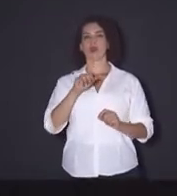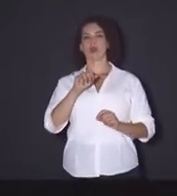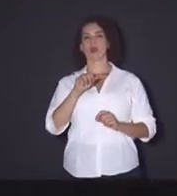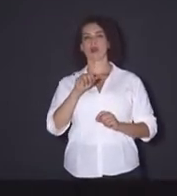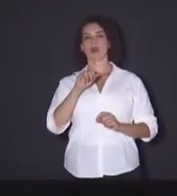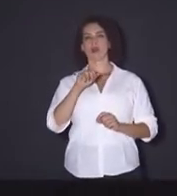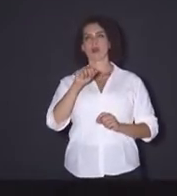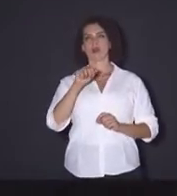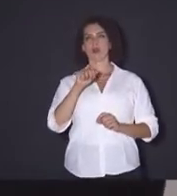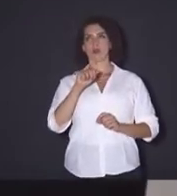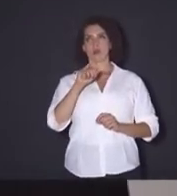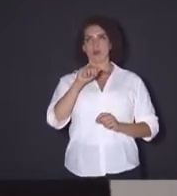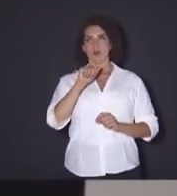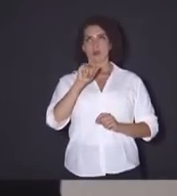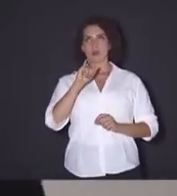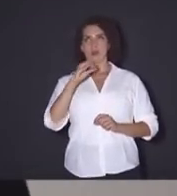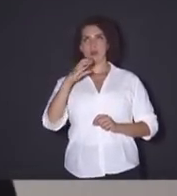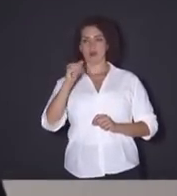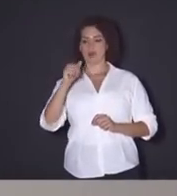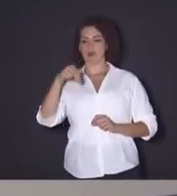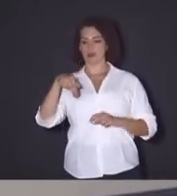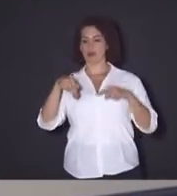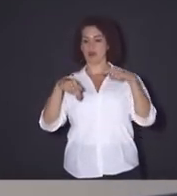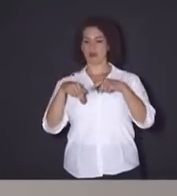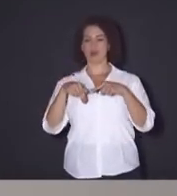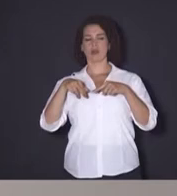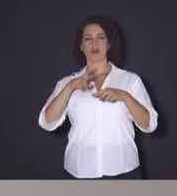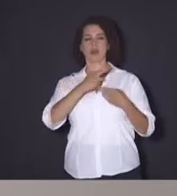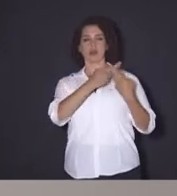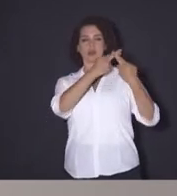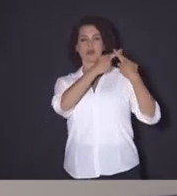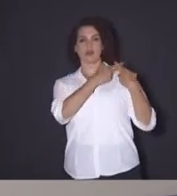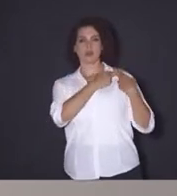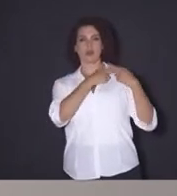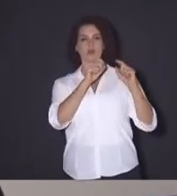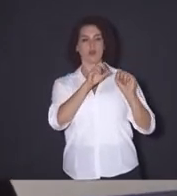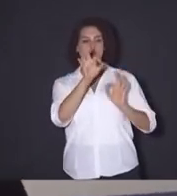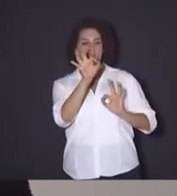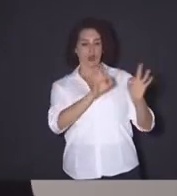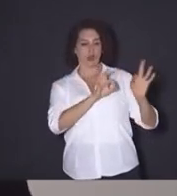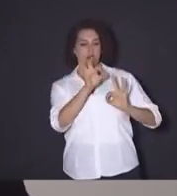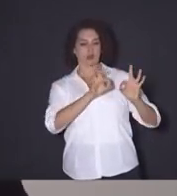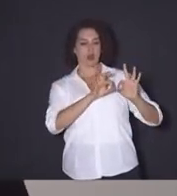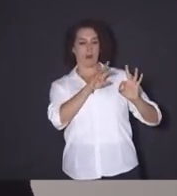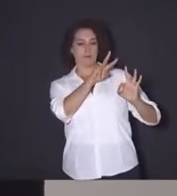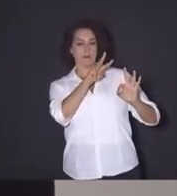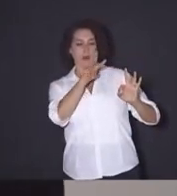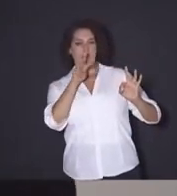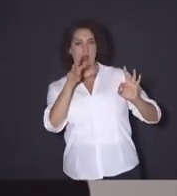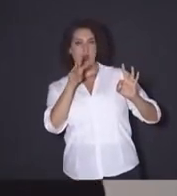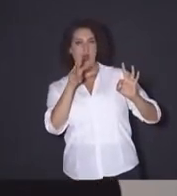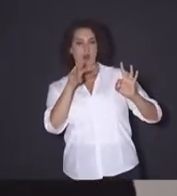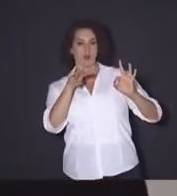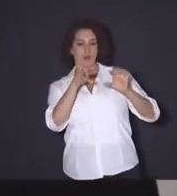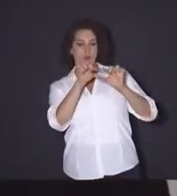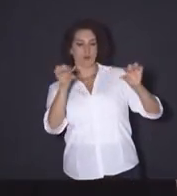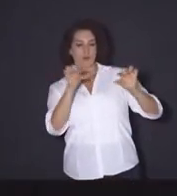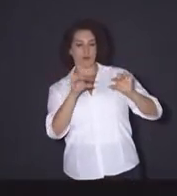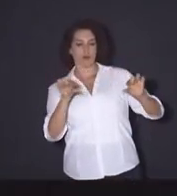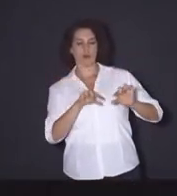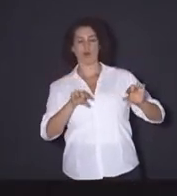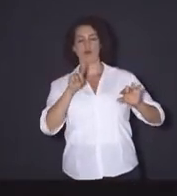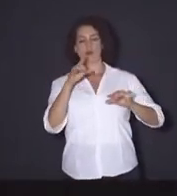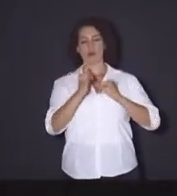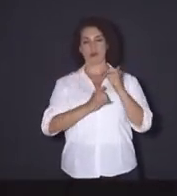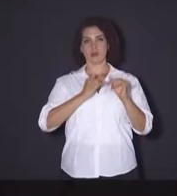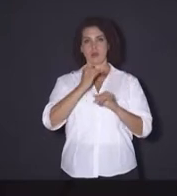repito, que é a organização responsável pela gestão de endereços, domínios da internet. É preciso ter uma gestão global. E como eu